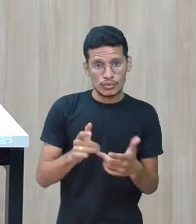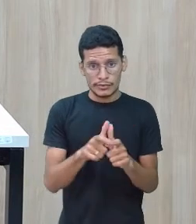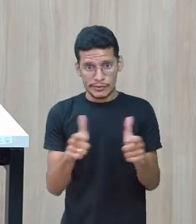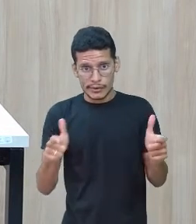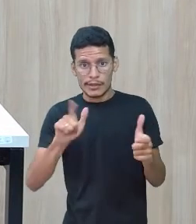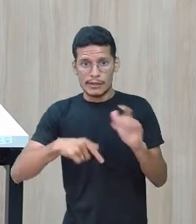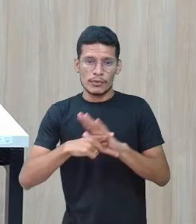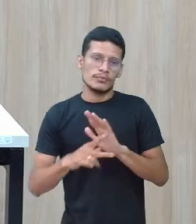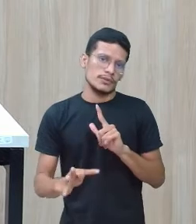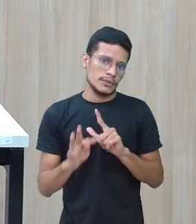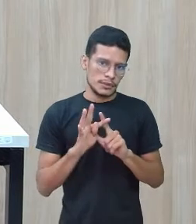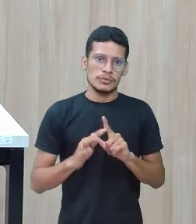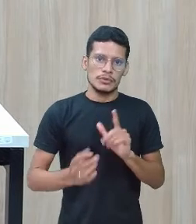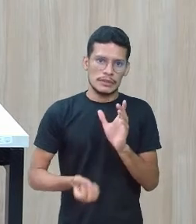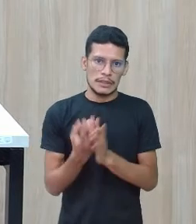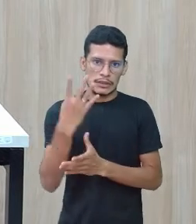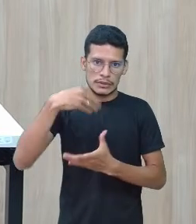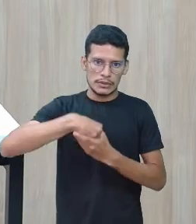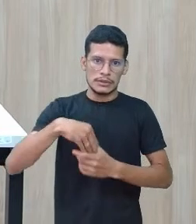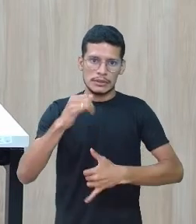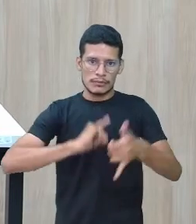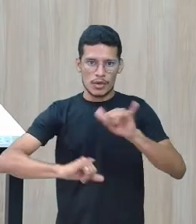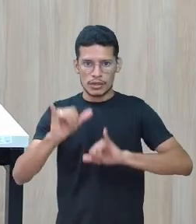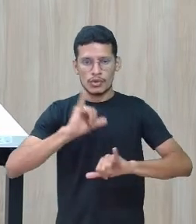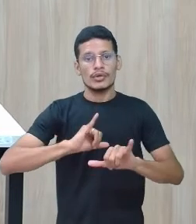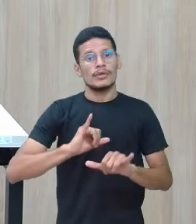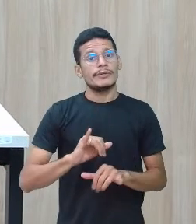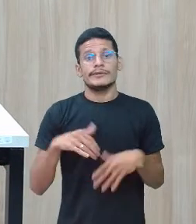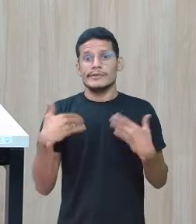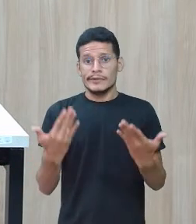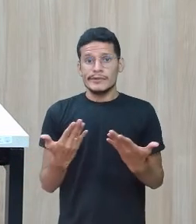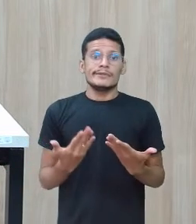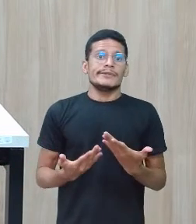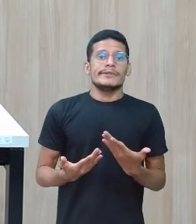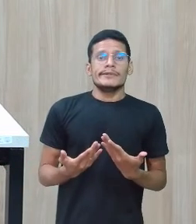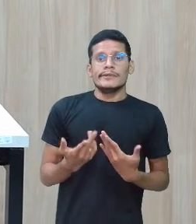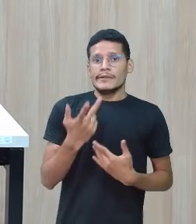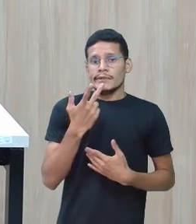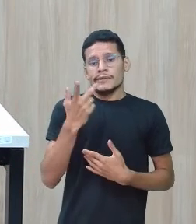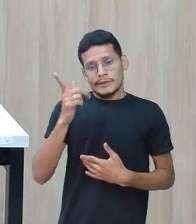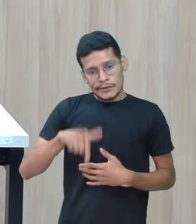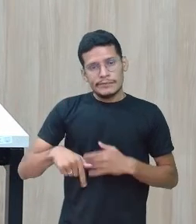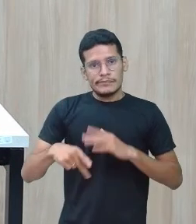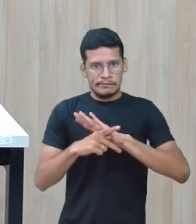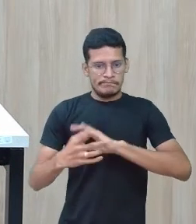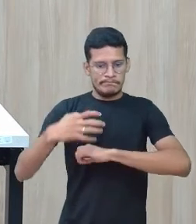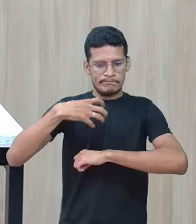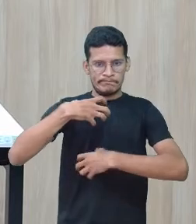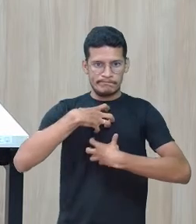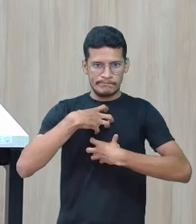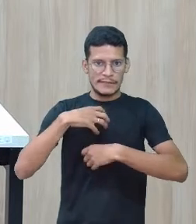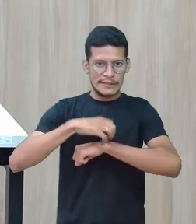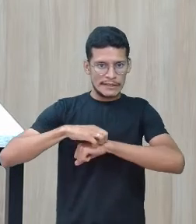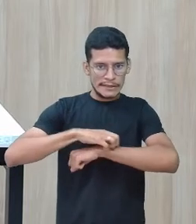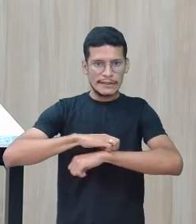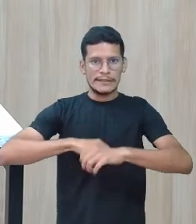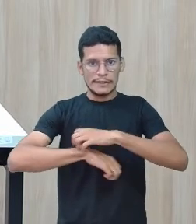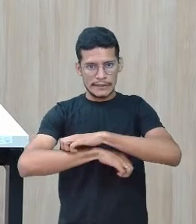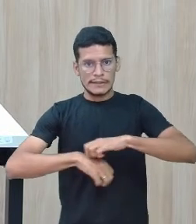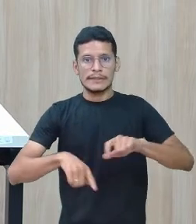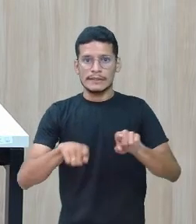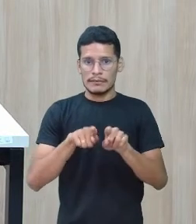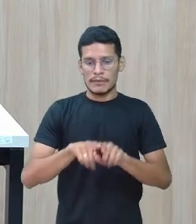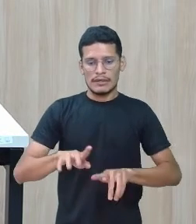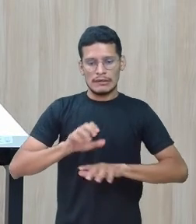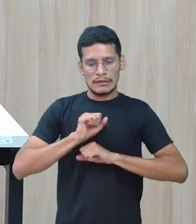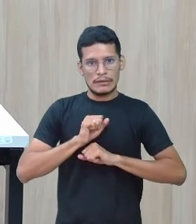alimentos transgênicos, né, fabricados em laboratório, então ele dá também uma certa alergia e também dá uma menor